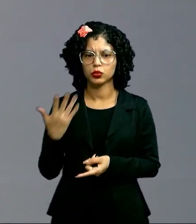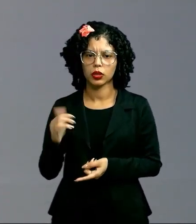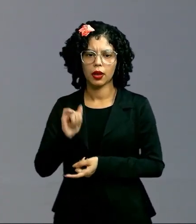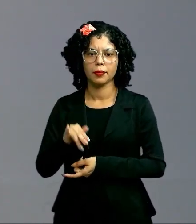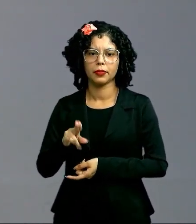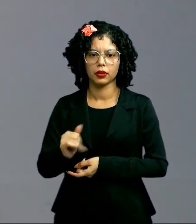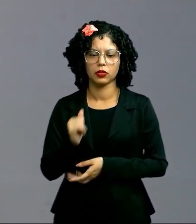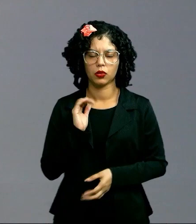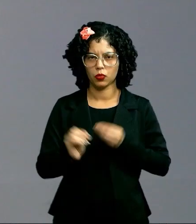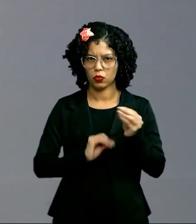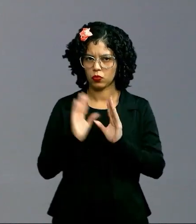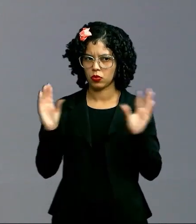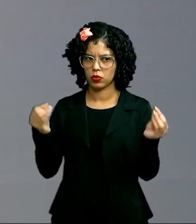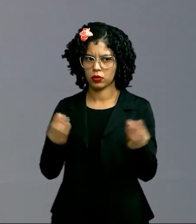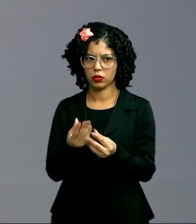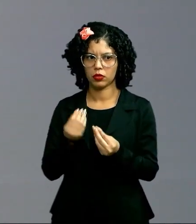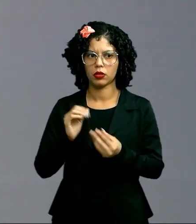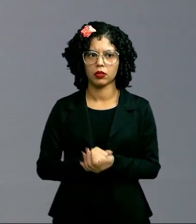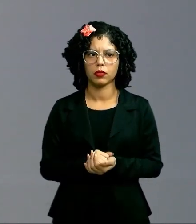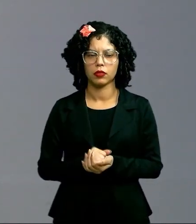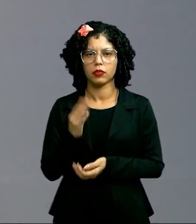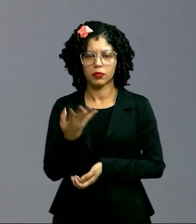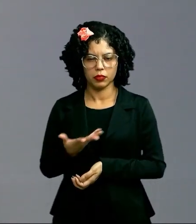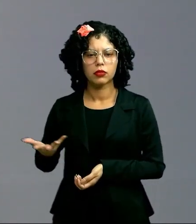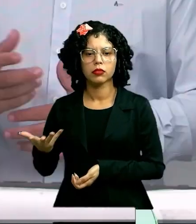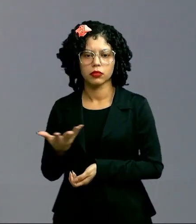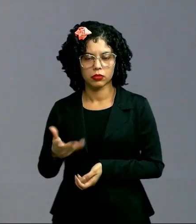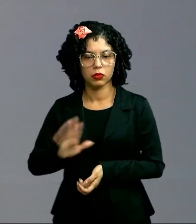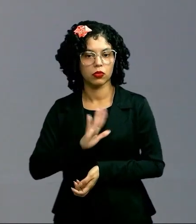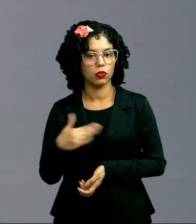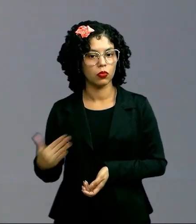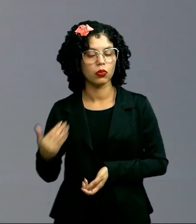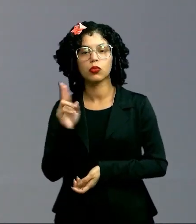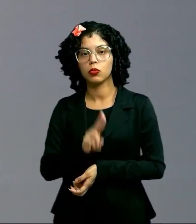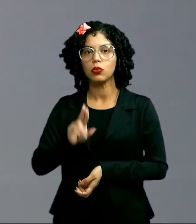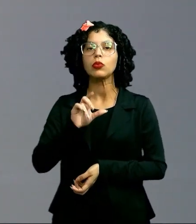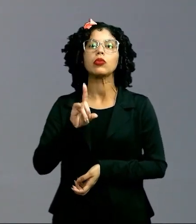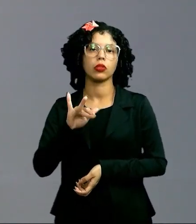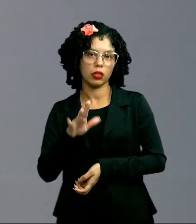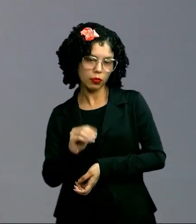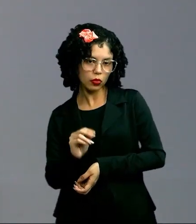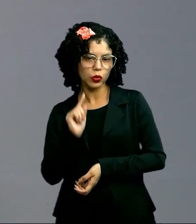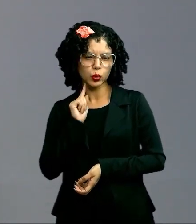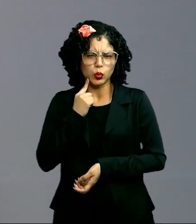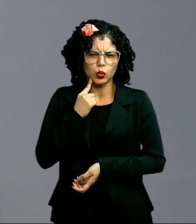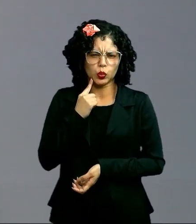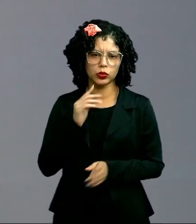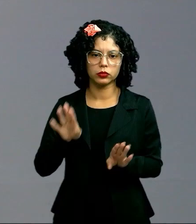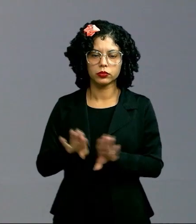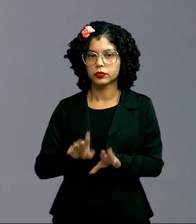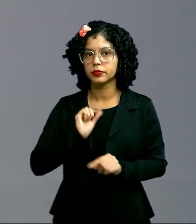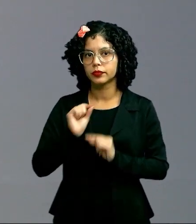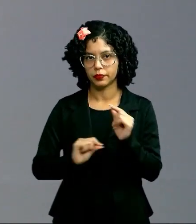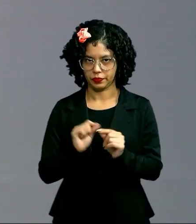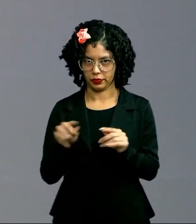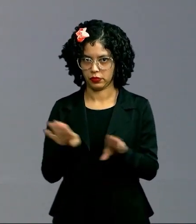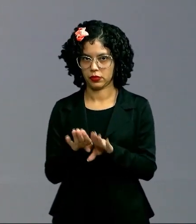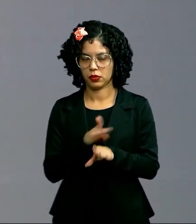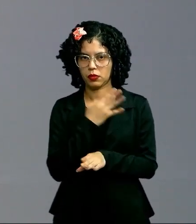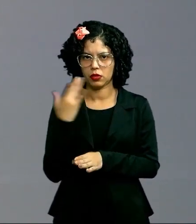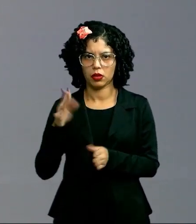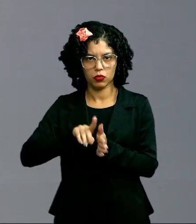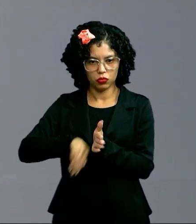que age como uma substância básica. Então, quando eu uso ali o limão, que é uma substância ácida, eu vou retirar aquele